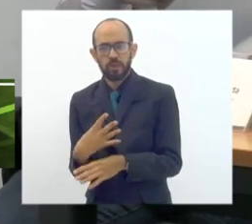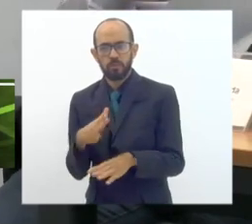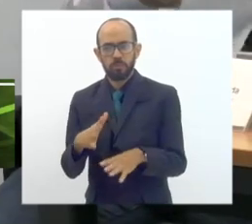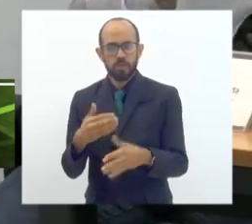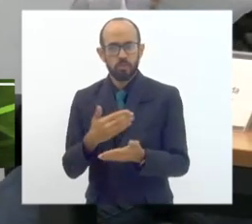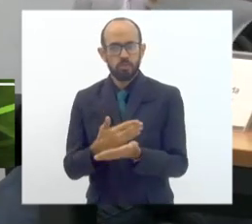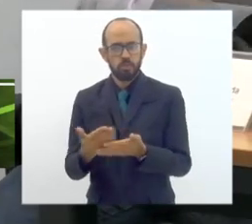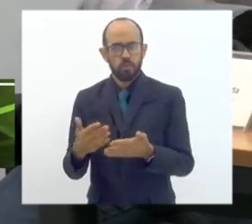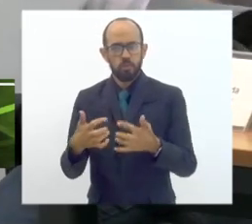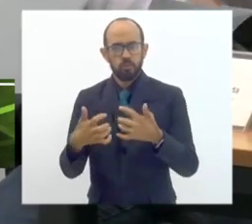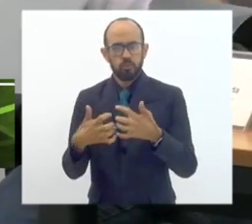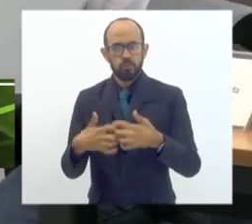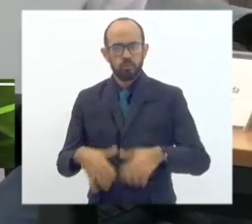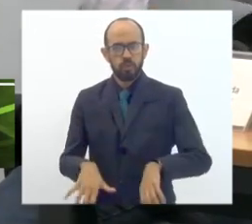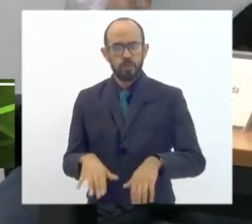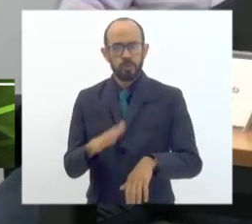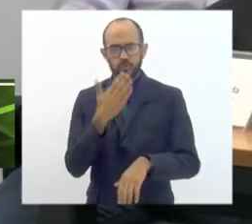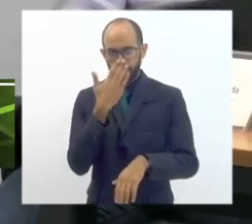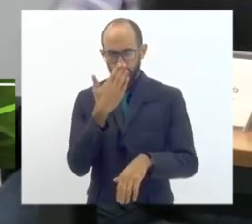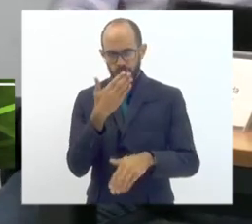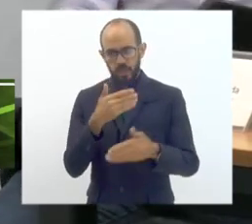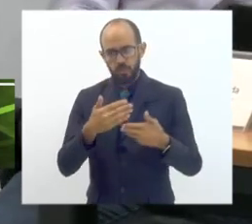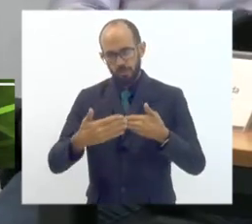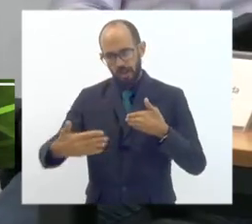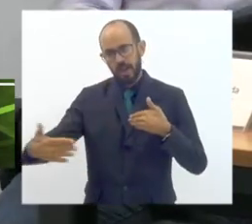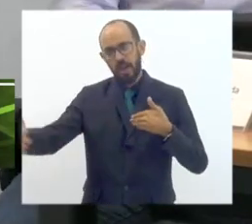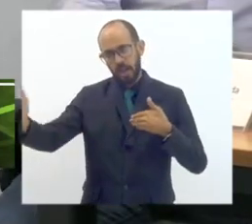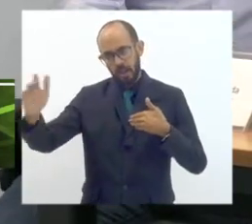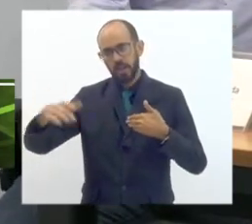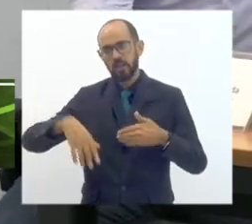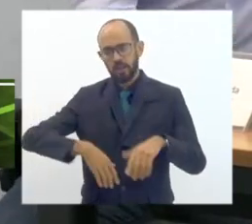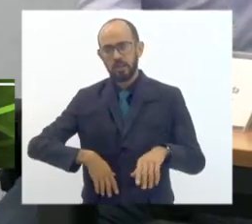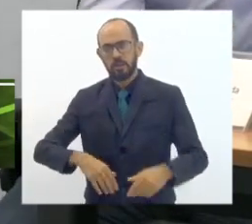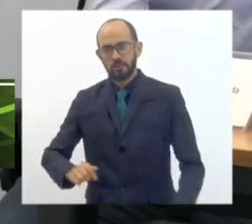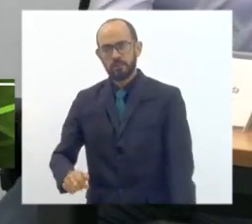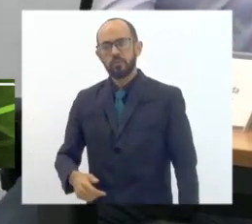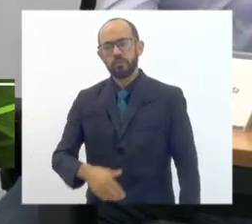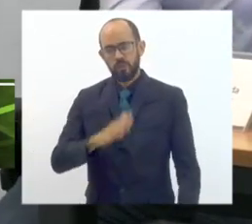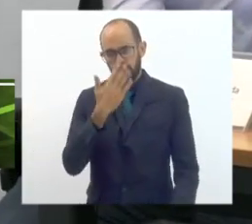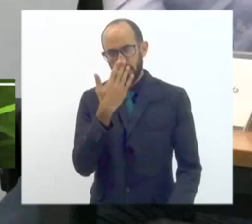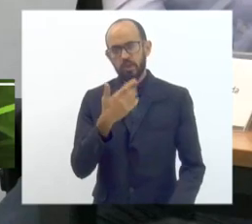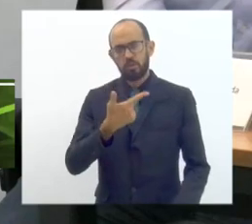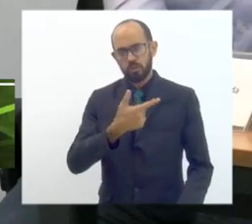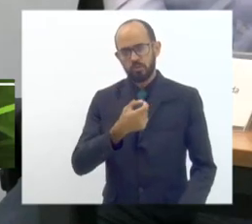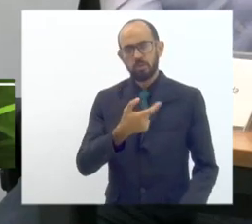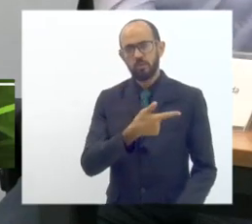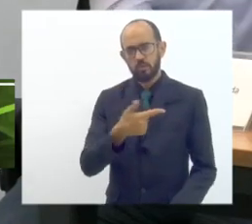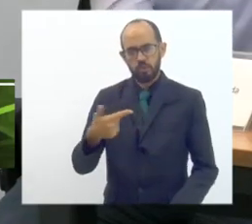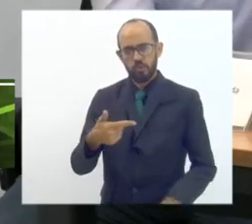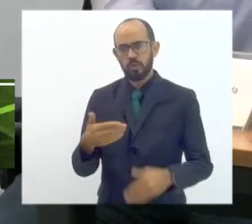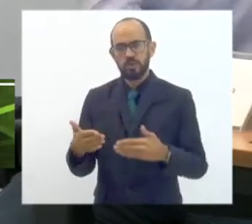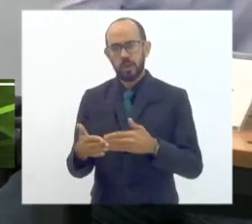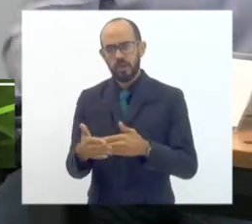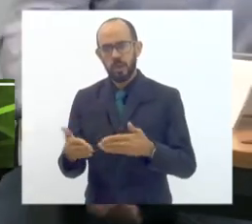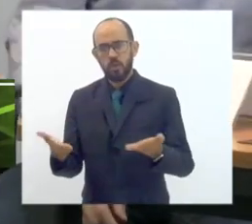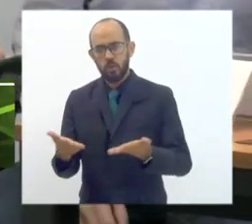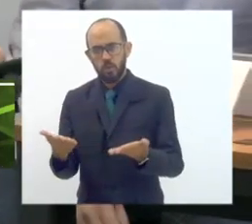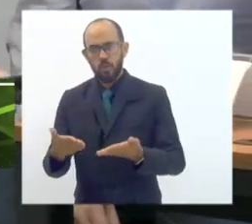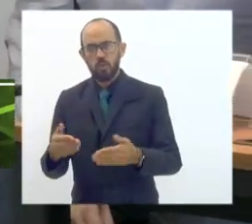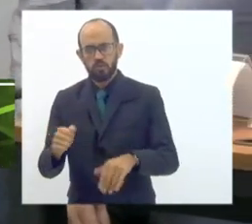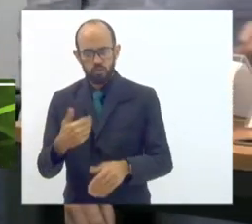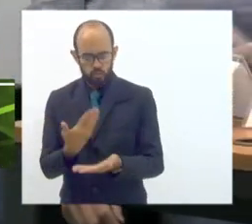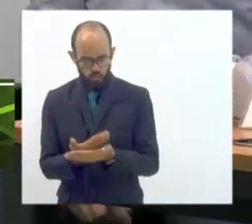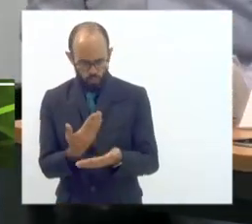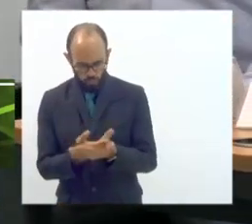efetivamente trabalhando de fevereiro para cá. Então, de fevereiro de 2022 até o dia de hoje, o estudo